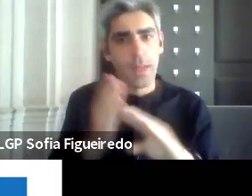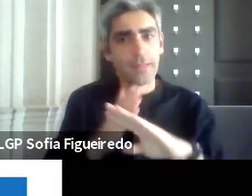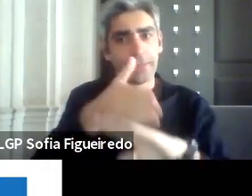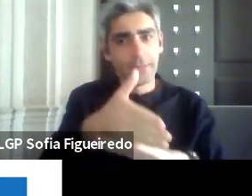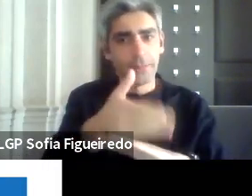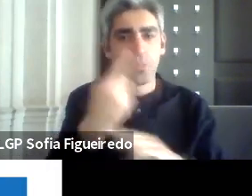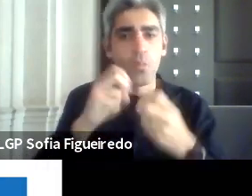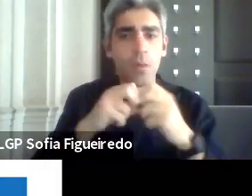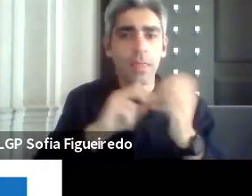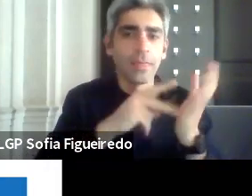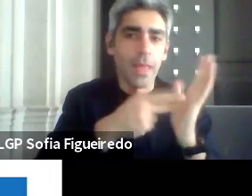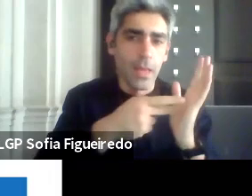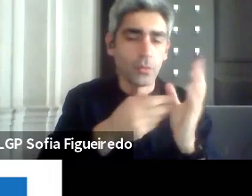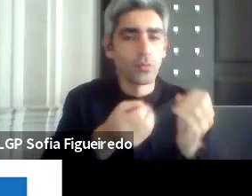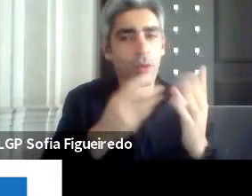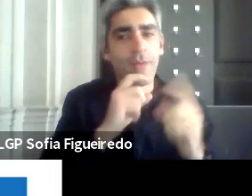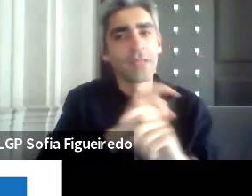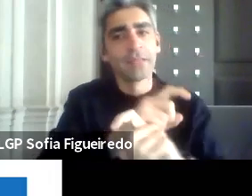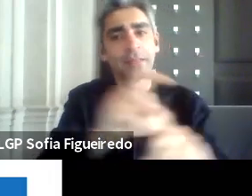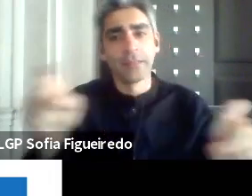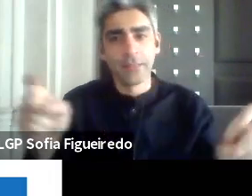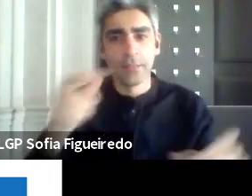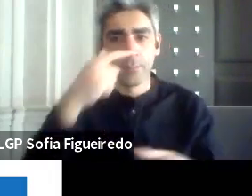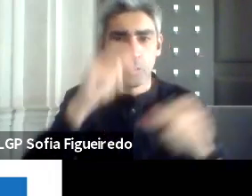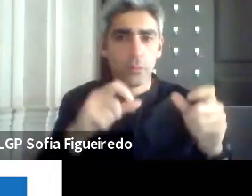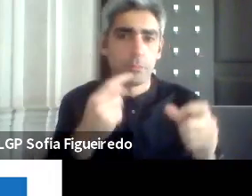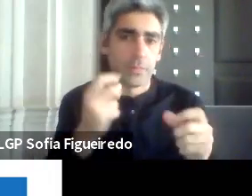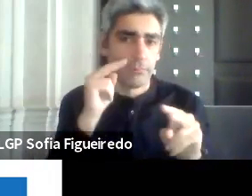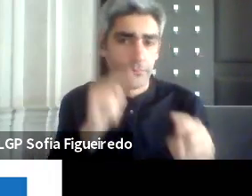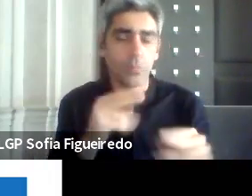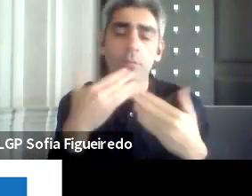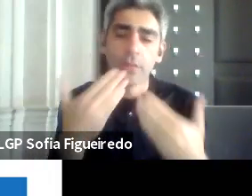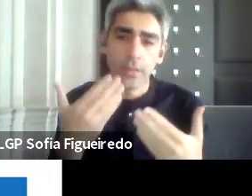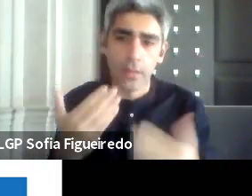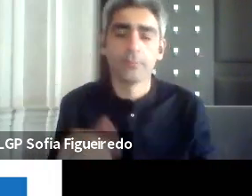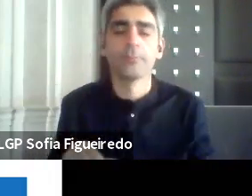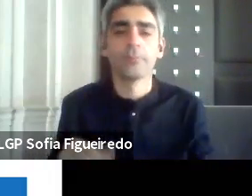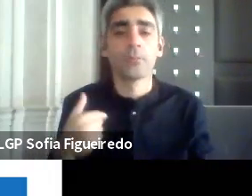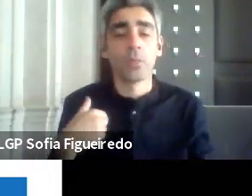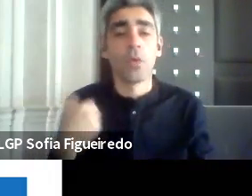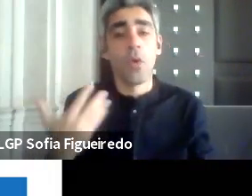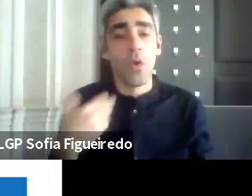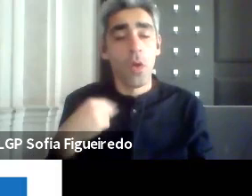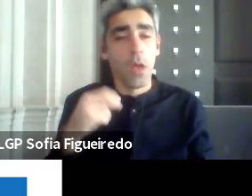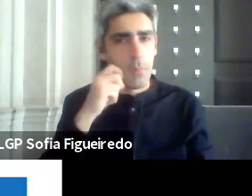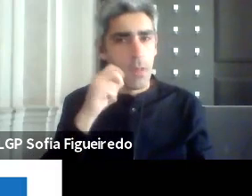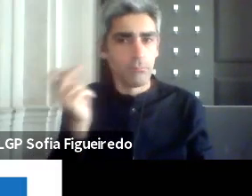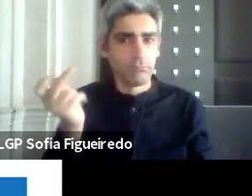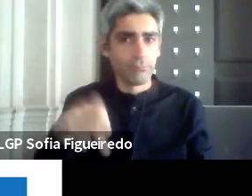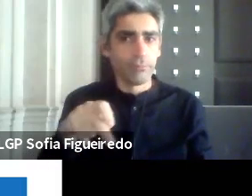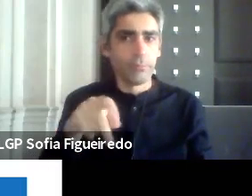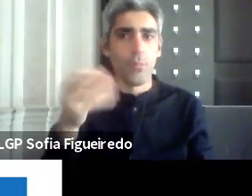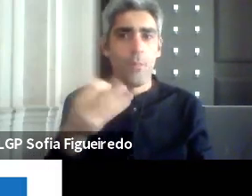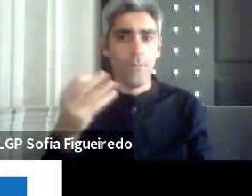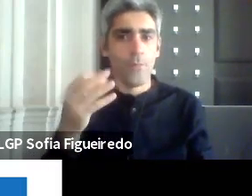temos aqui um problema técnico. Está bem, era só para avisar, para quem... Ok, obrigado. Bem, obrigada, eu estou, por acaso, eu reparei, portanto, quando